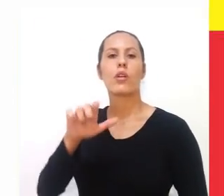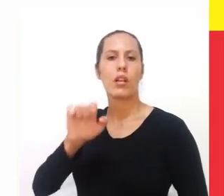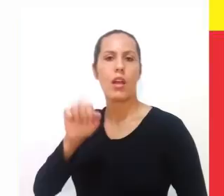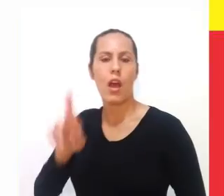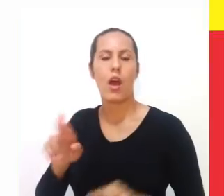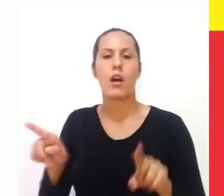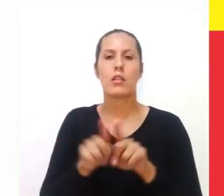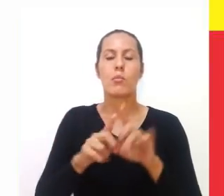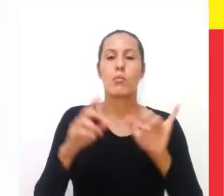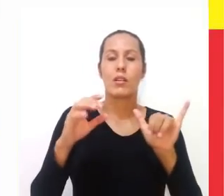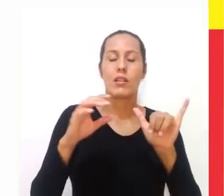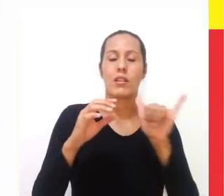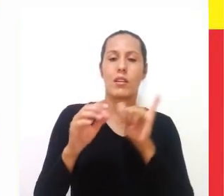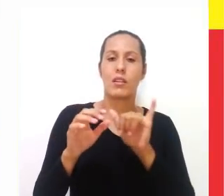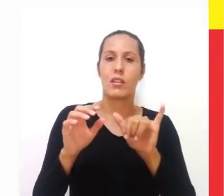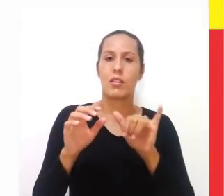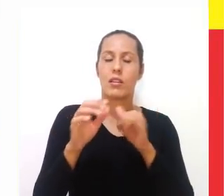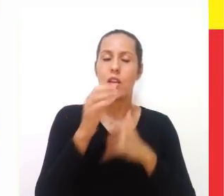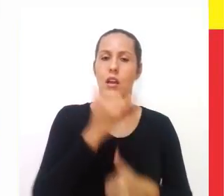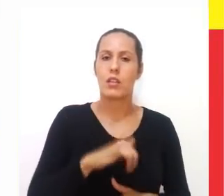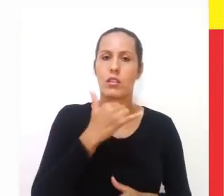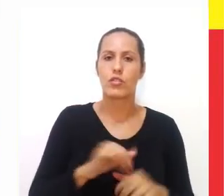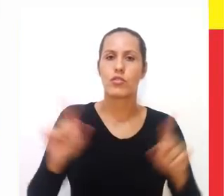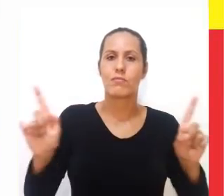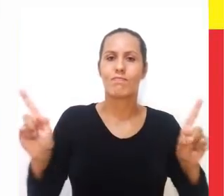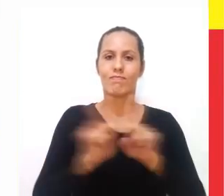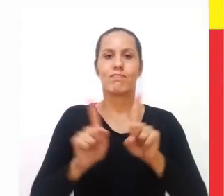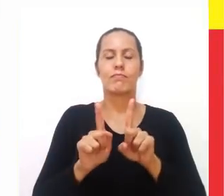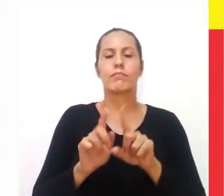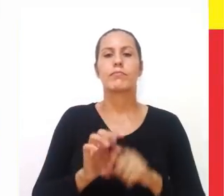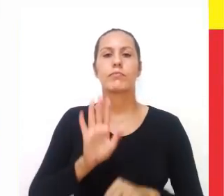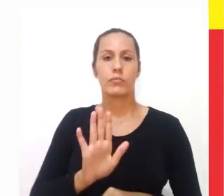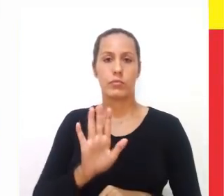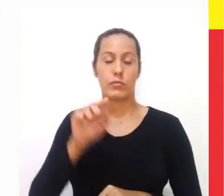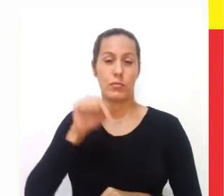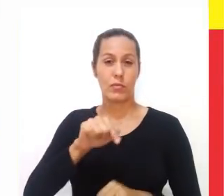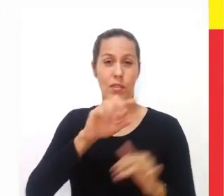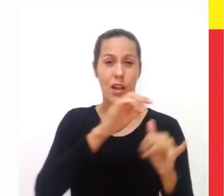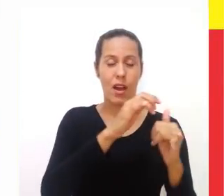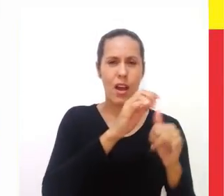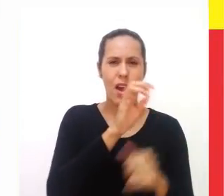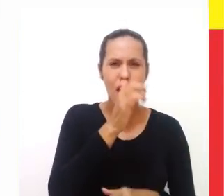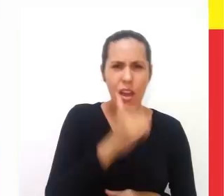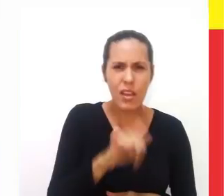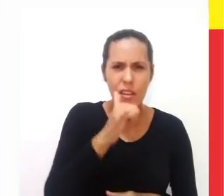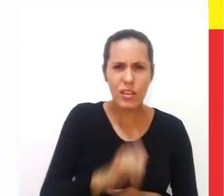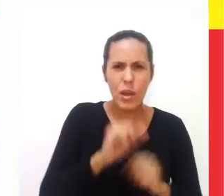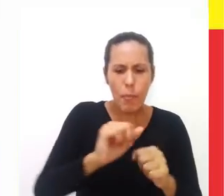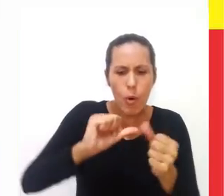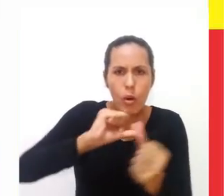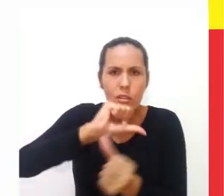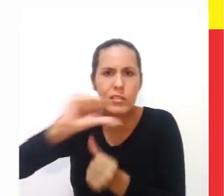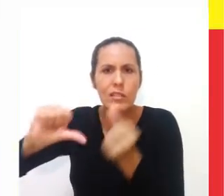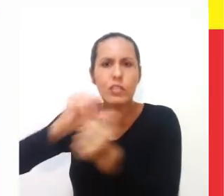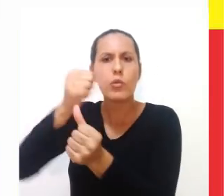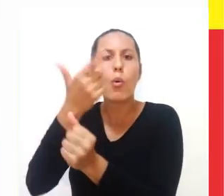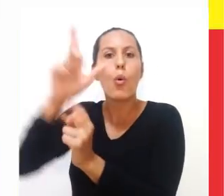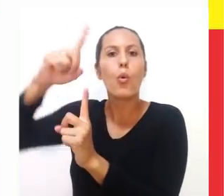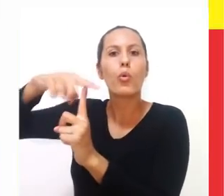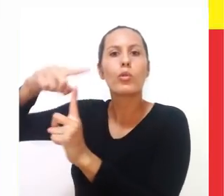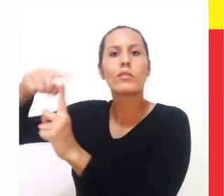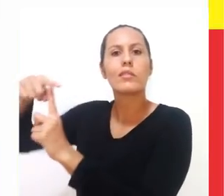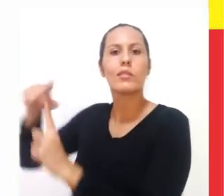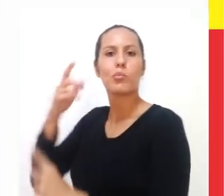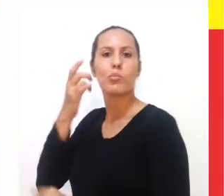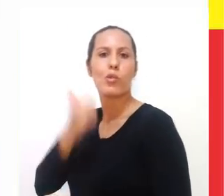potencial gravitacional. A energia, ela pode ser transformada, certo? A energia, ela se transforma em vários outros